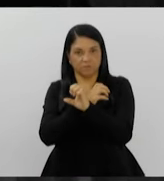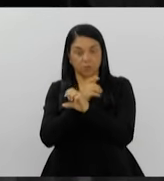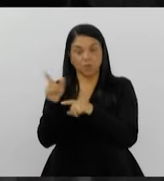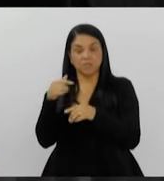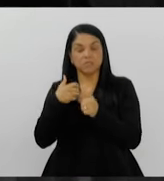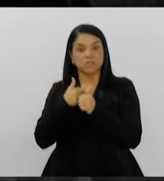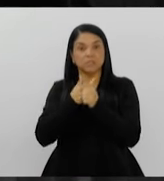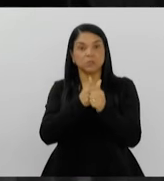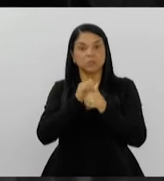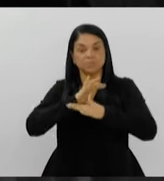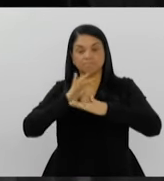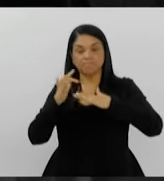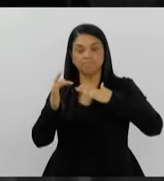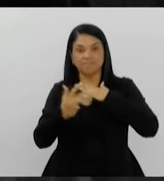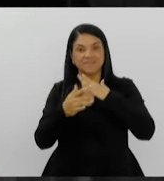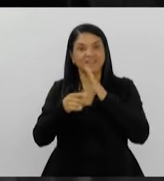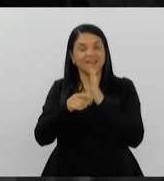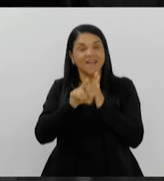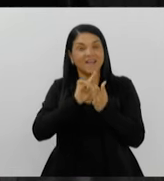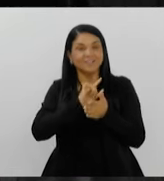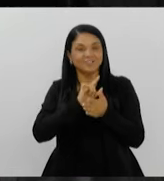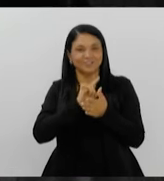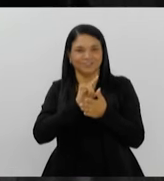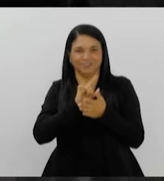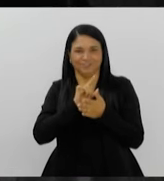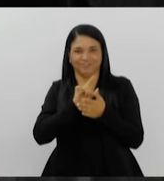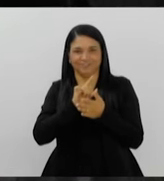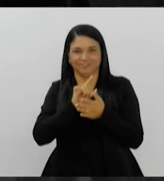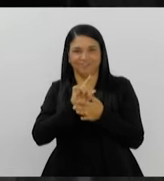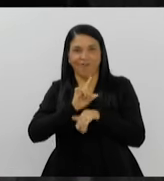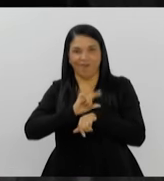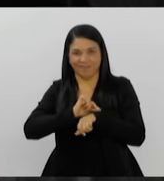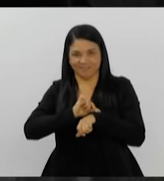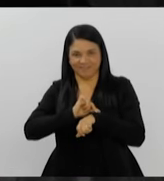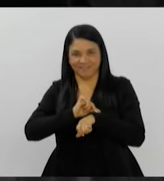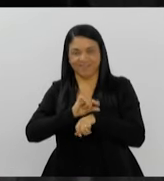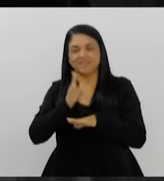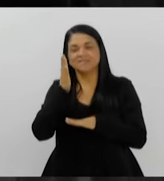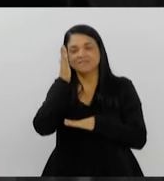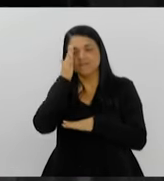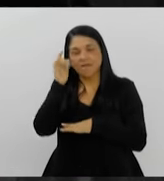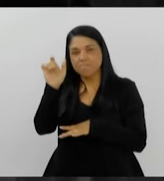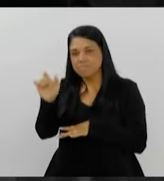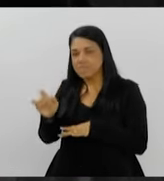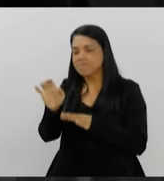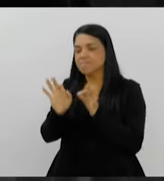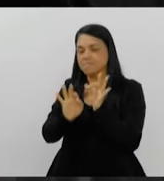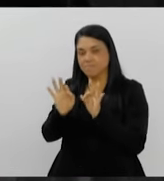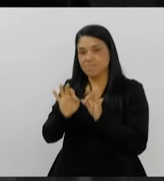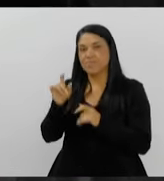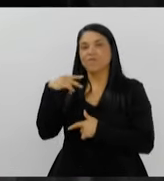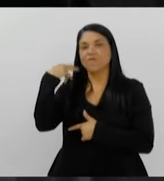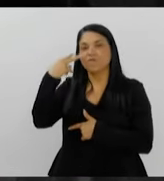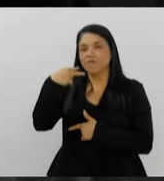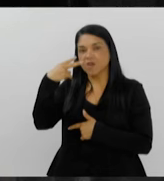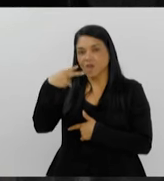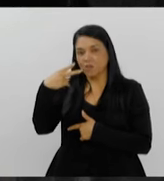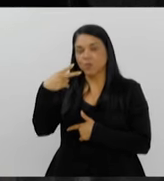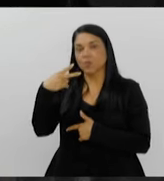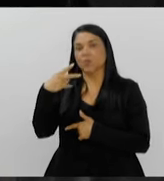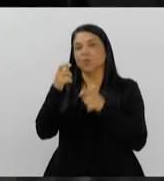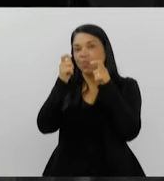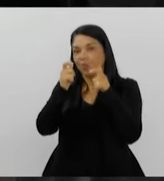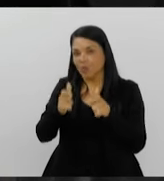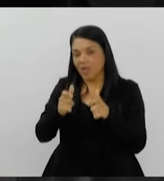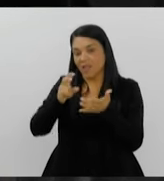sociais horas antes do acontecimento ou seja ele premeditou sabendo que o vereador Rogério amorinha estaria lá na Tijuca